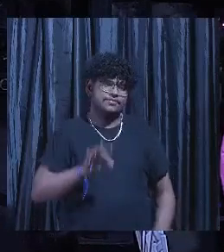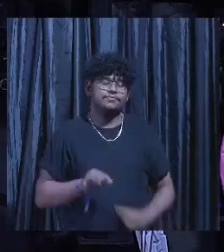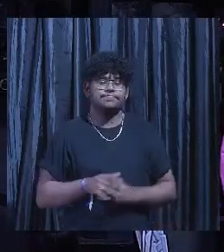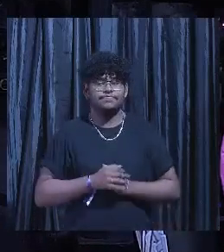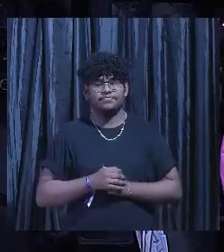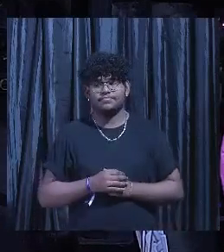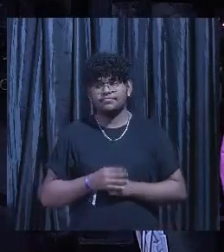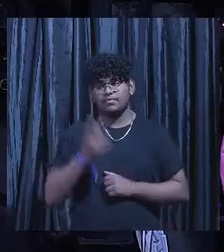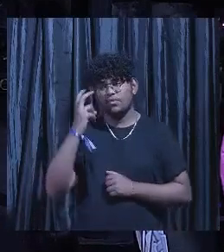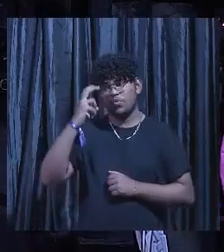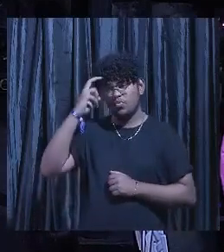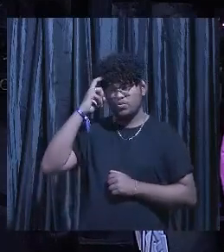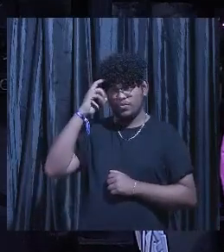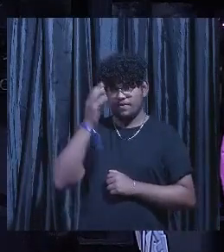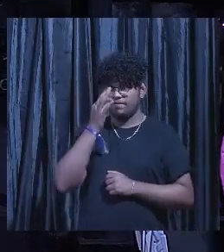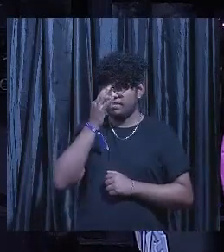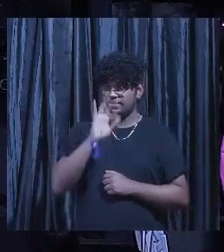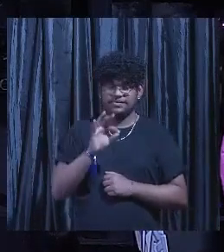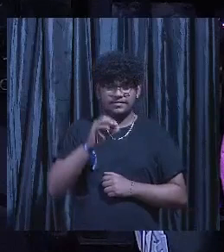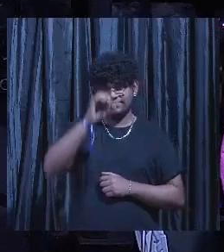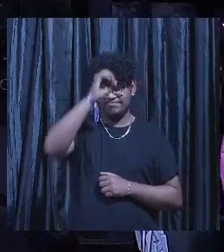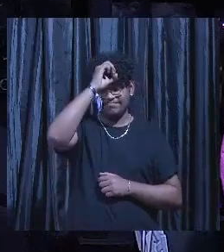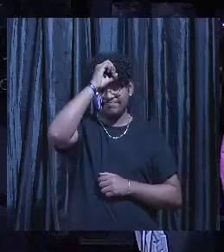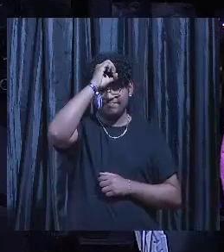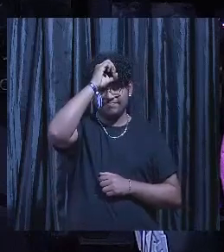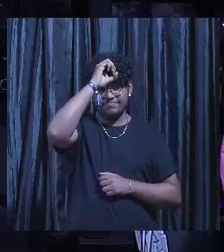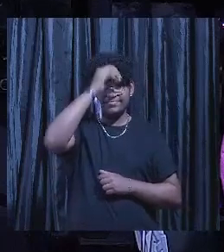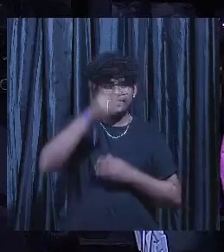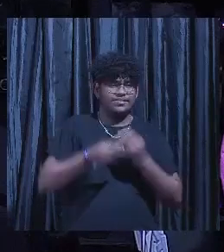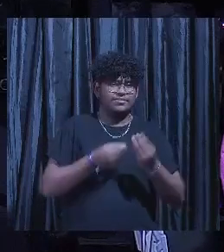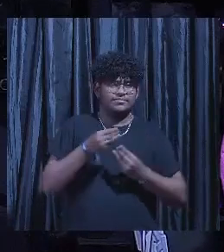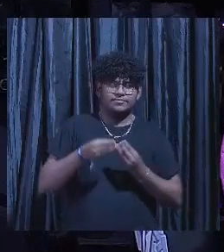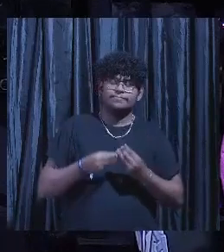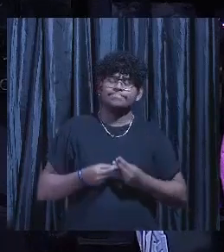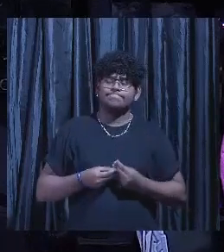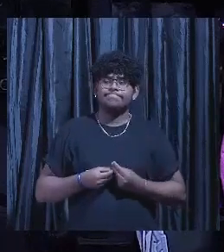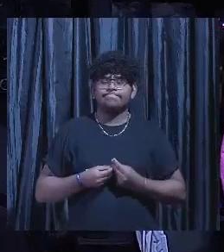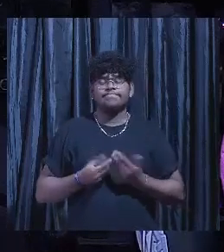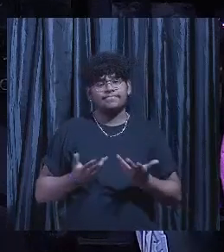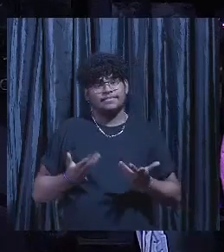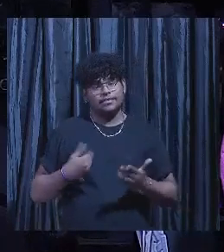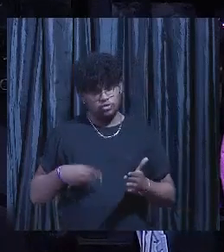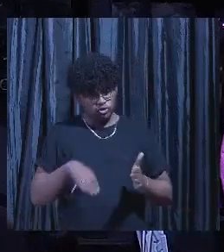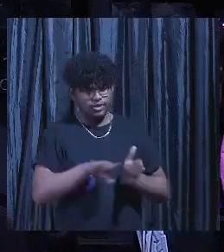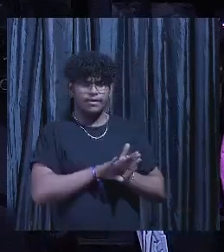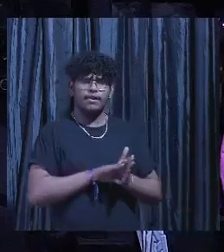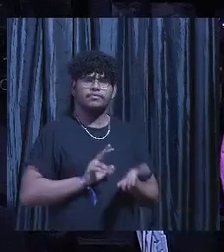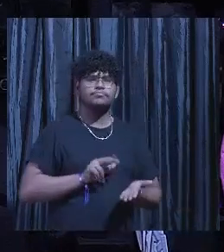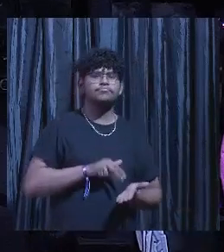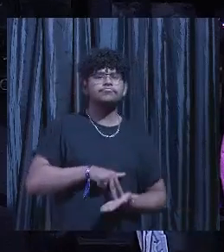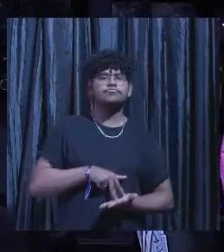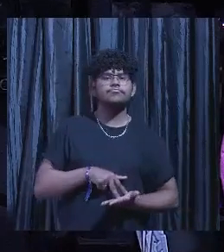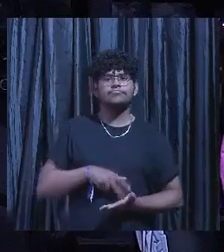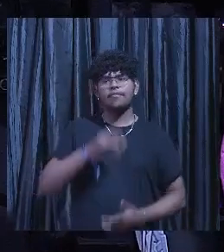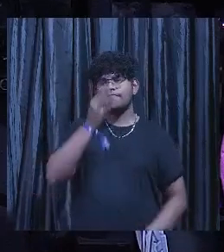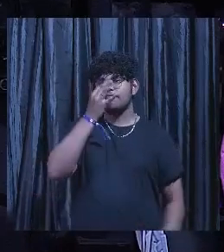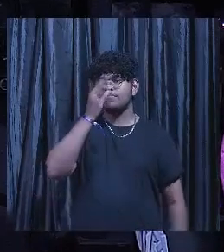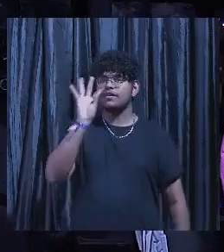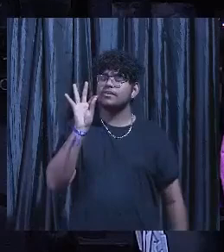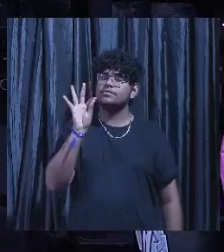na cara e na coragem. E aí, chegando ali na França, eu tive